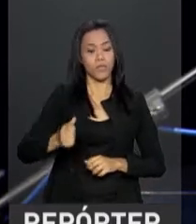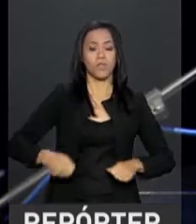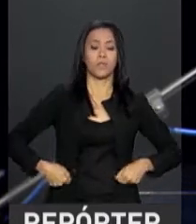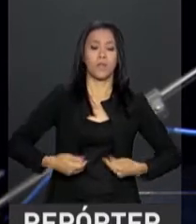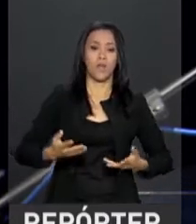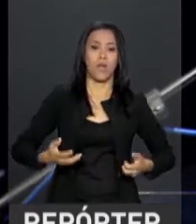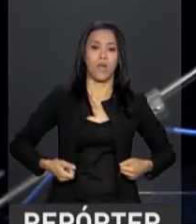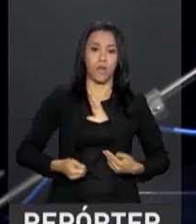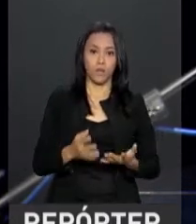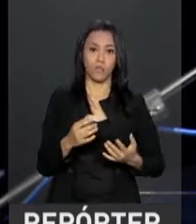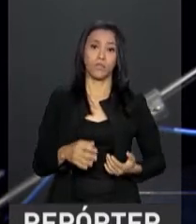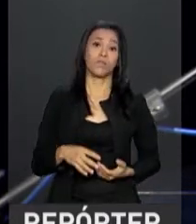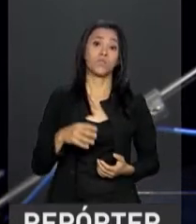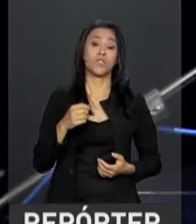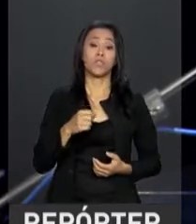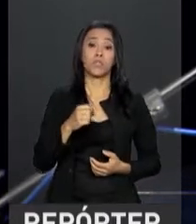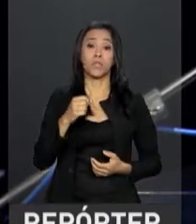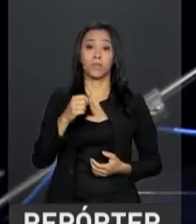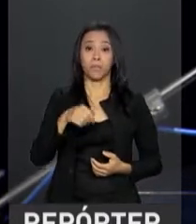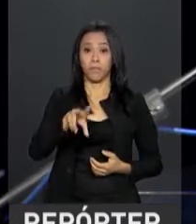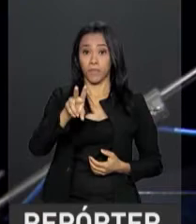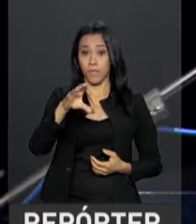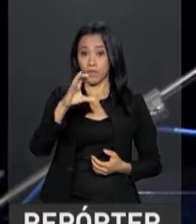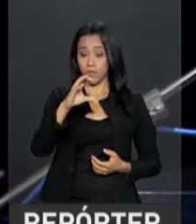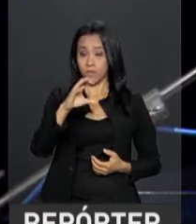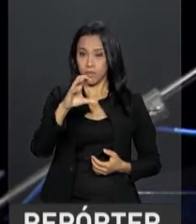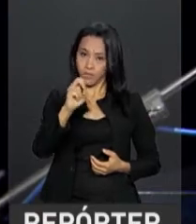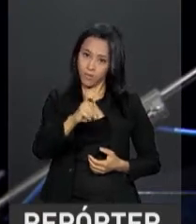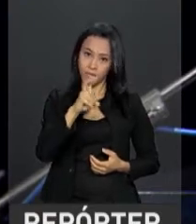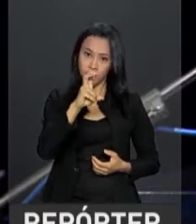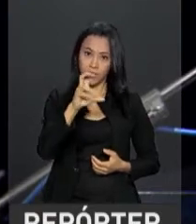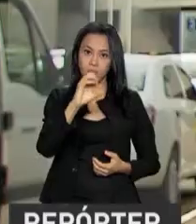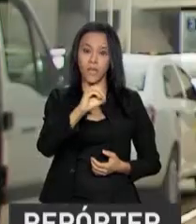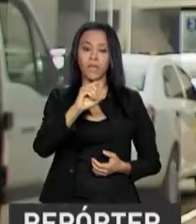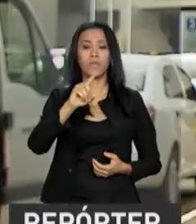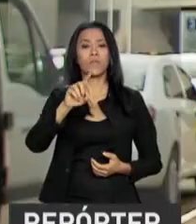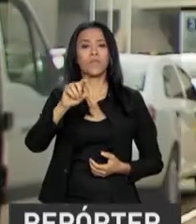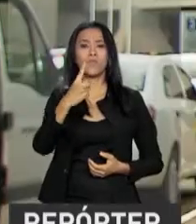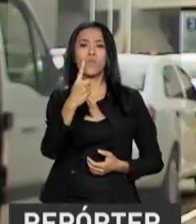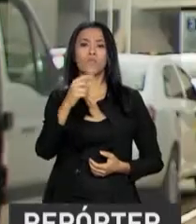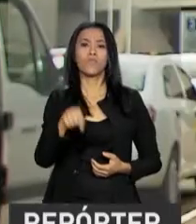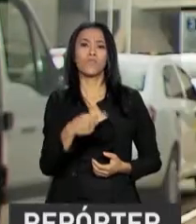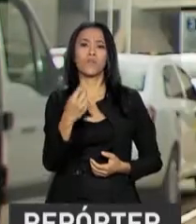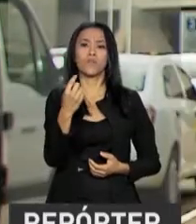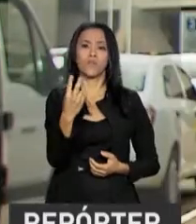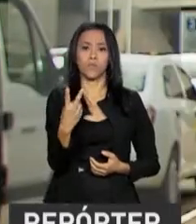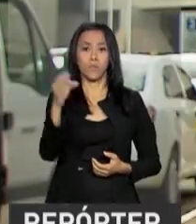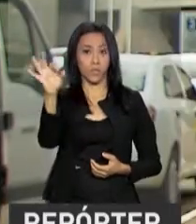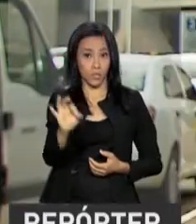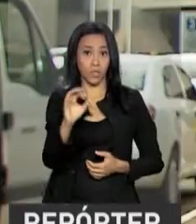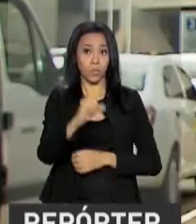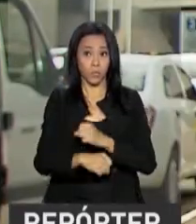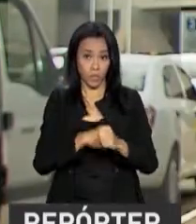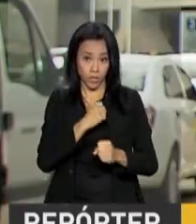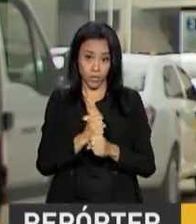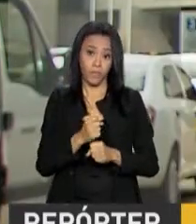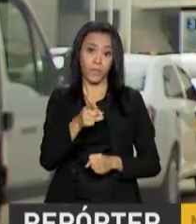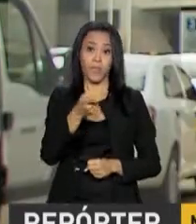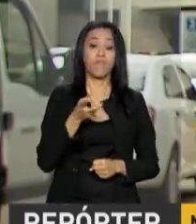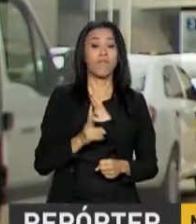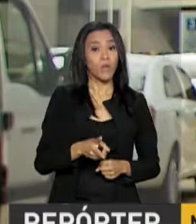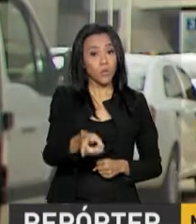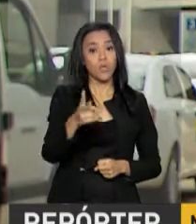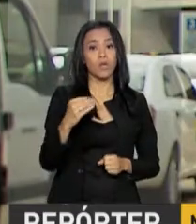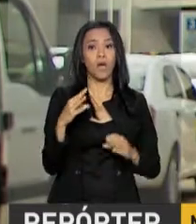ordem de mesmo possui um plano com longo dos próximos 10 anos um novo ministro disse que vai continuar o diálogo com o congresso